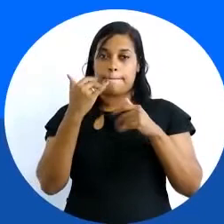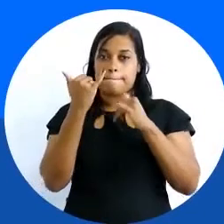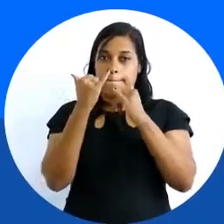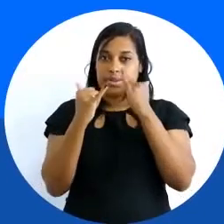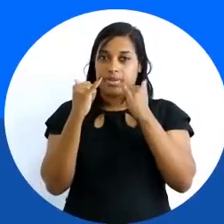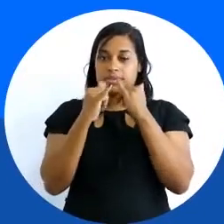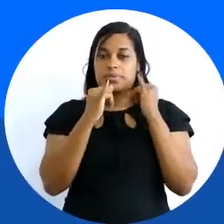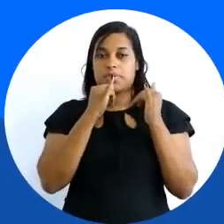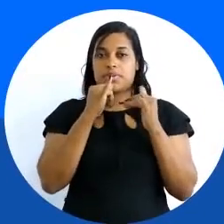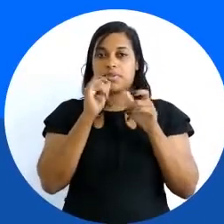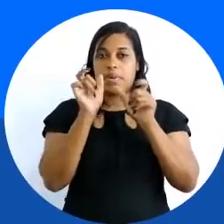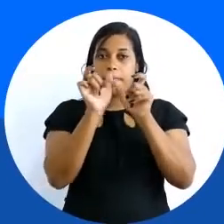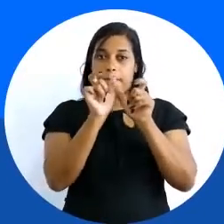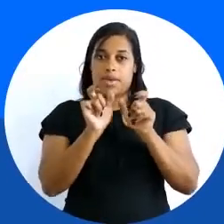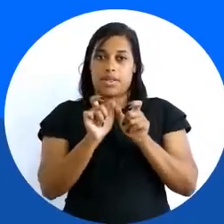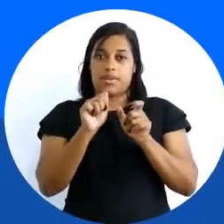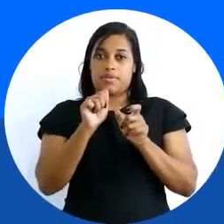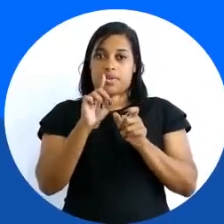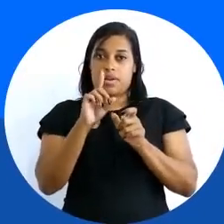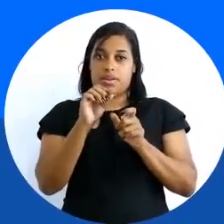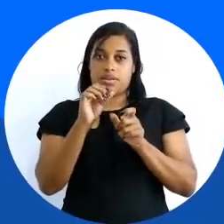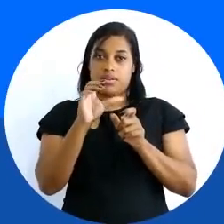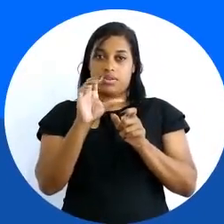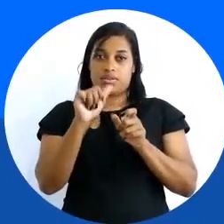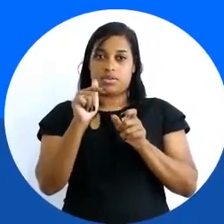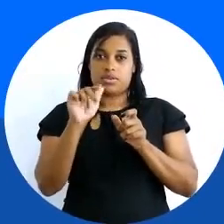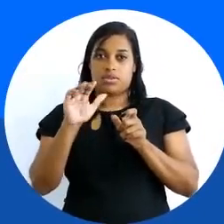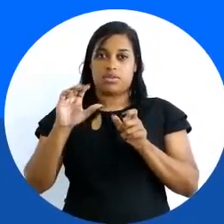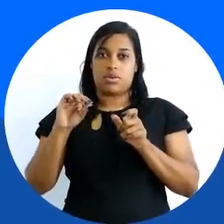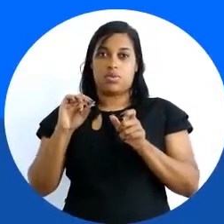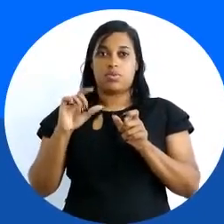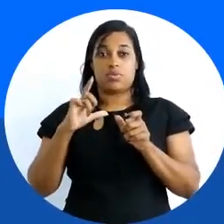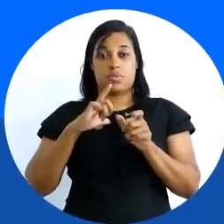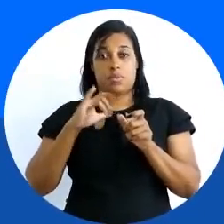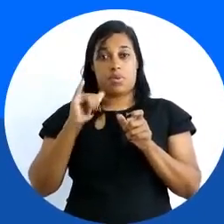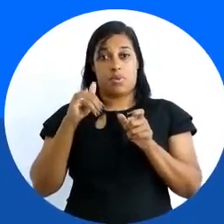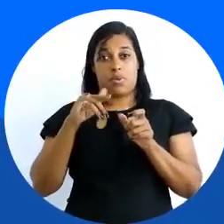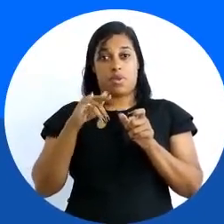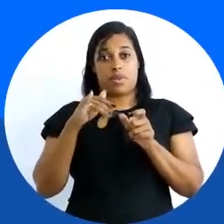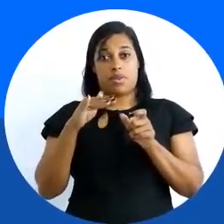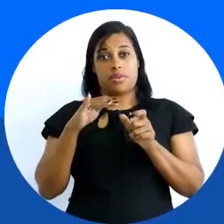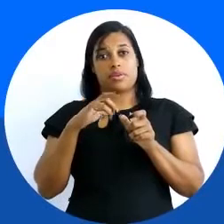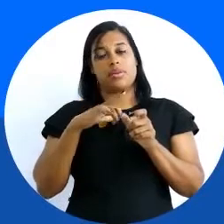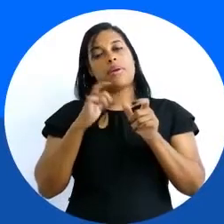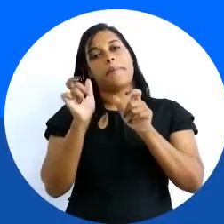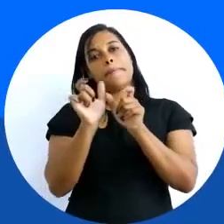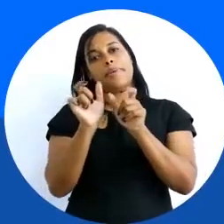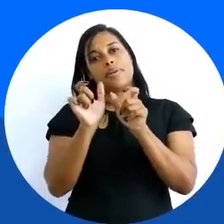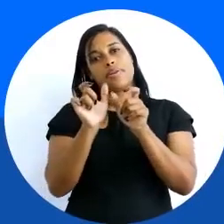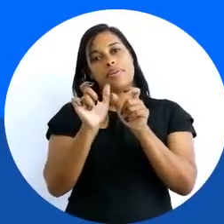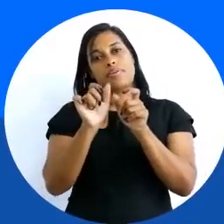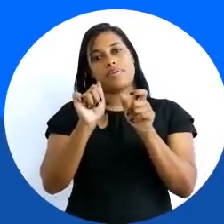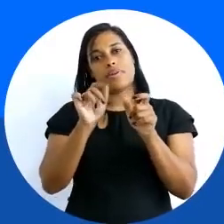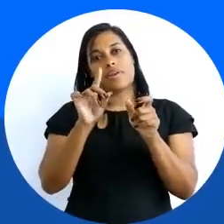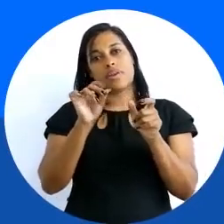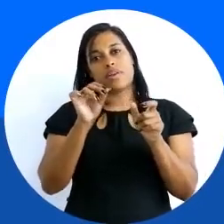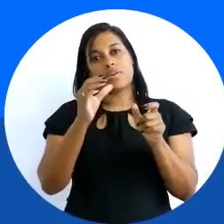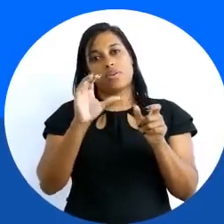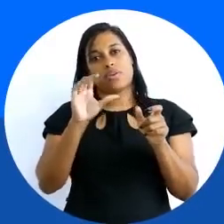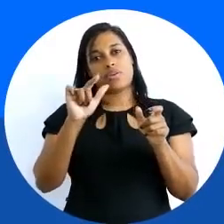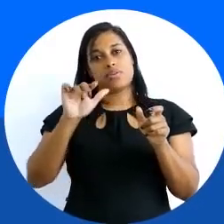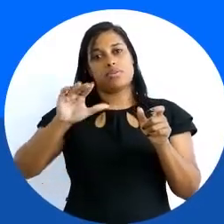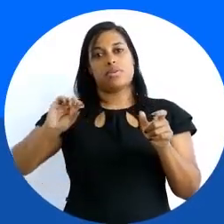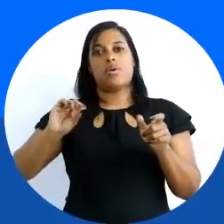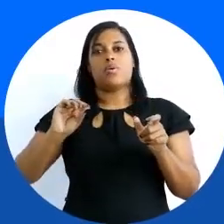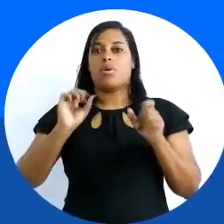tenho a palavra adoção. Digamos que no meu sumário, aliás, no meu índice, eu tenho a palavra adoção. Acontece